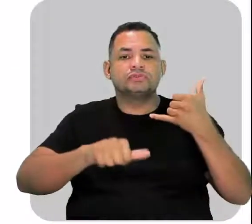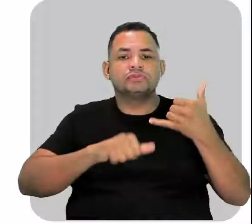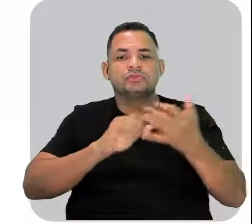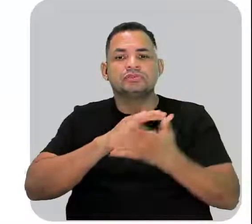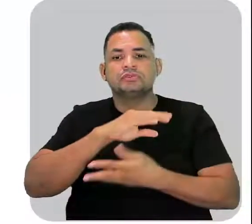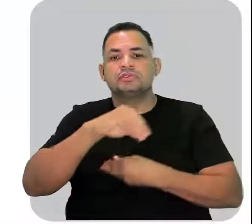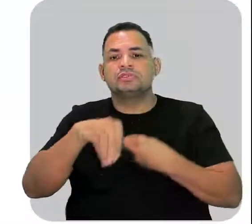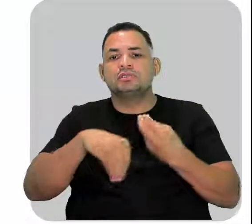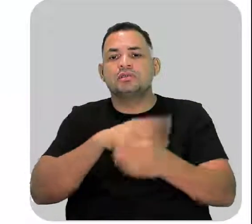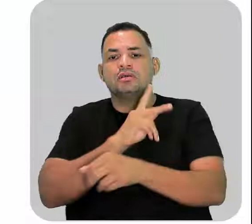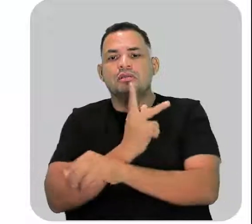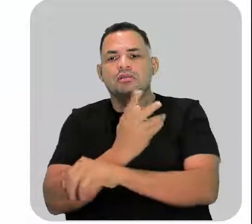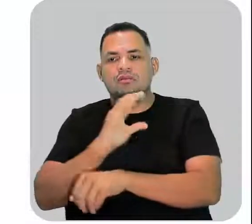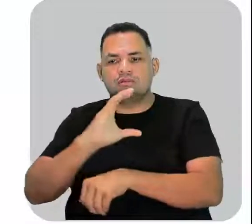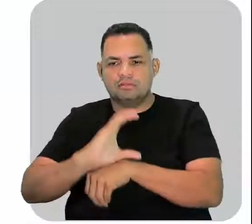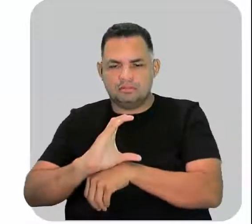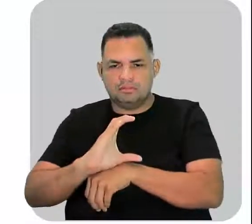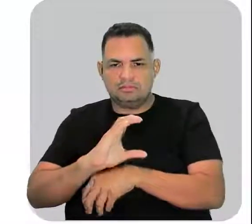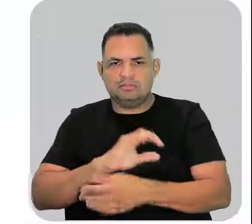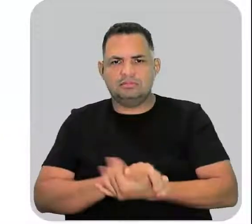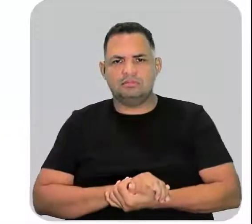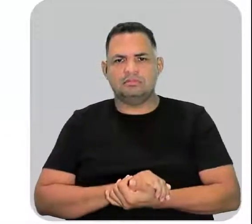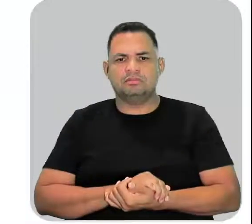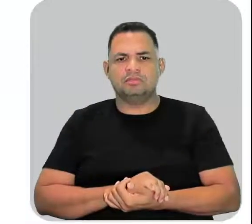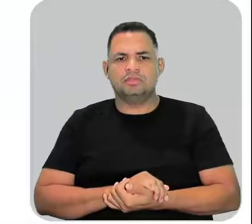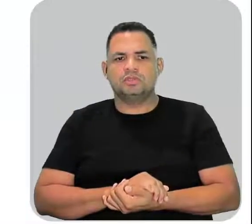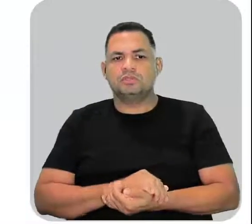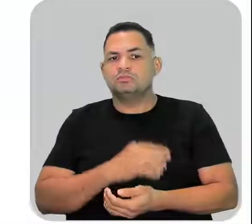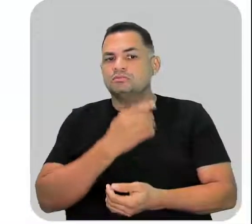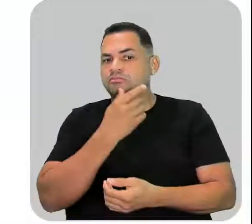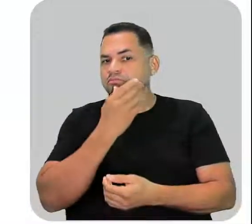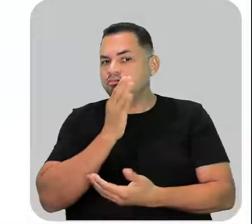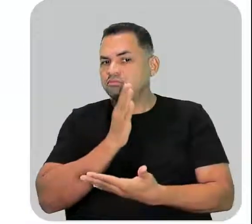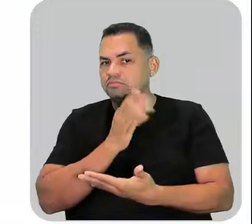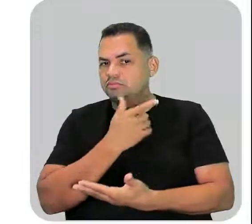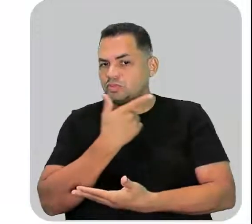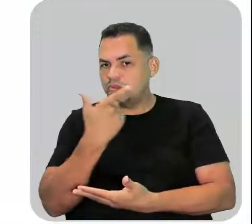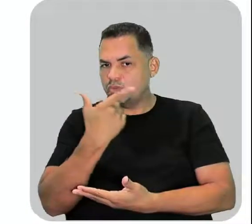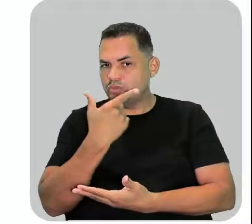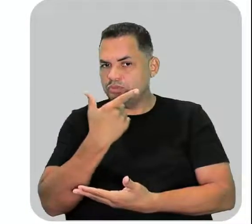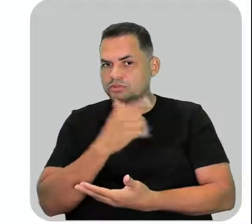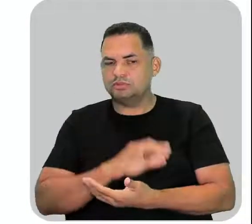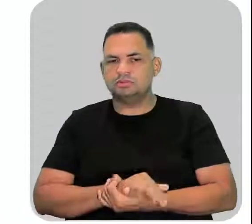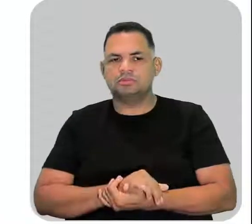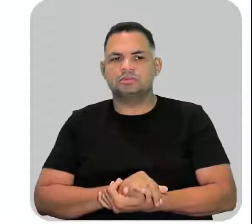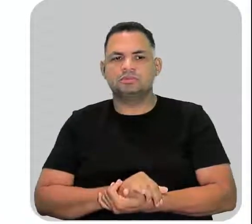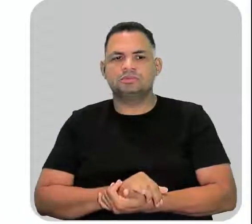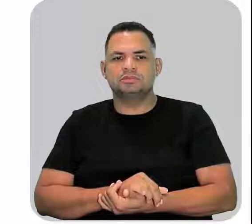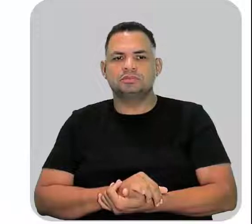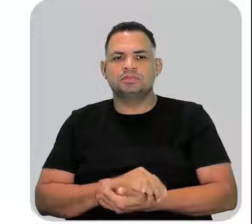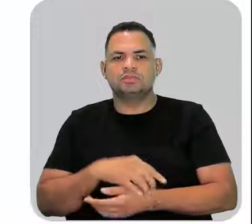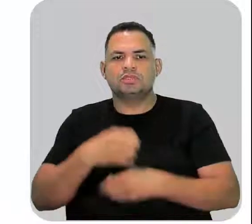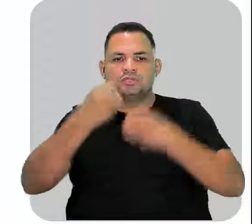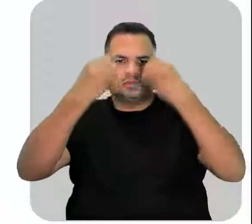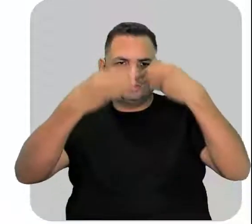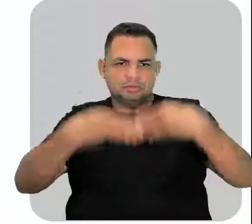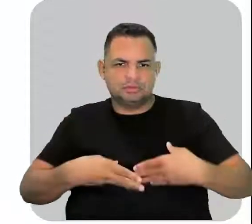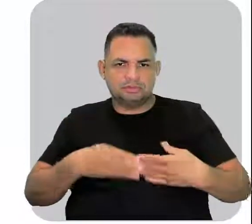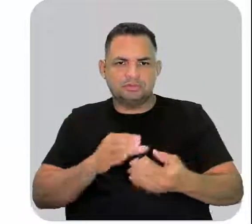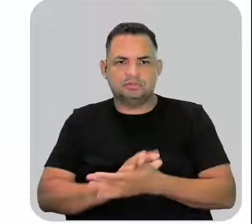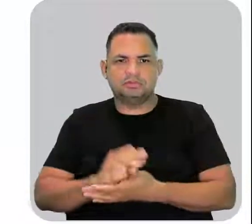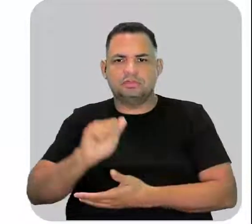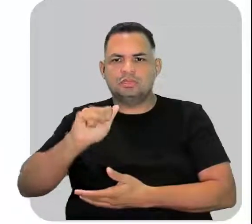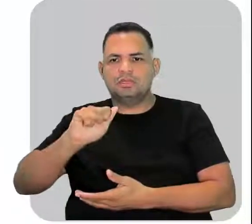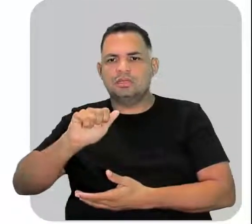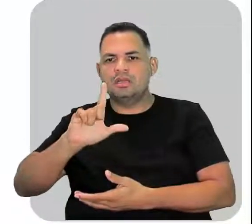reações envolvendo hidrocarbonetos, parte 2. Nessa parte 2, nós falamos sobre os